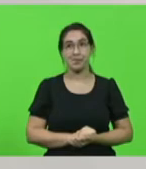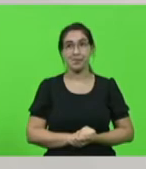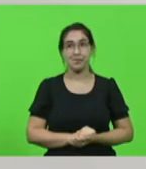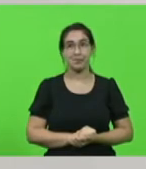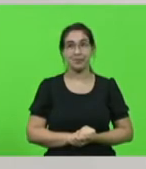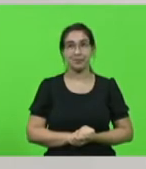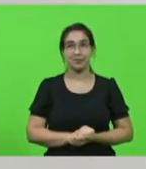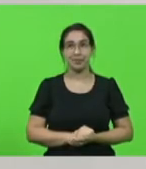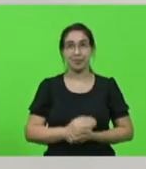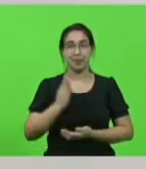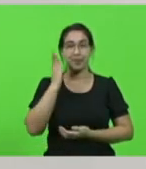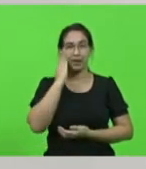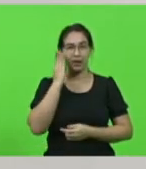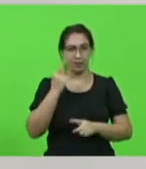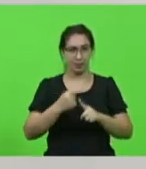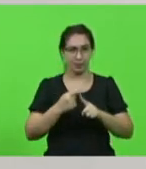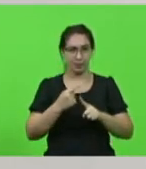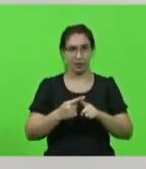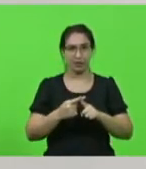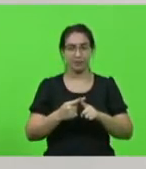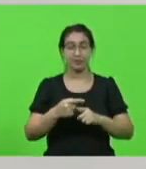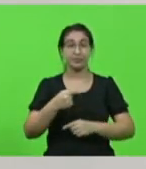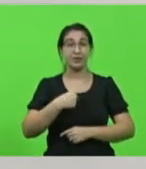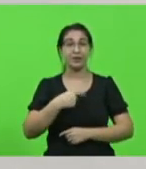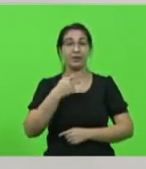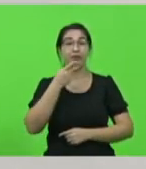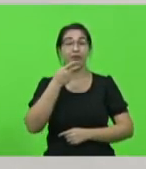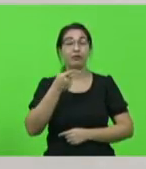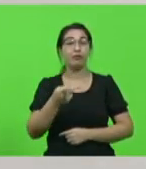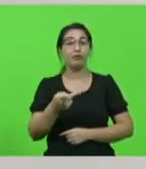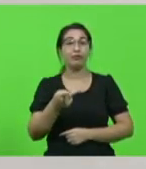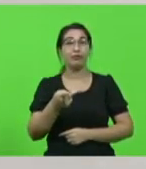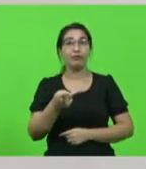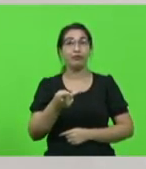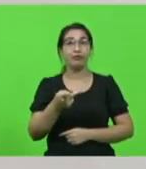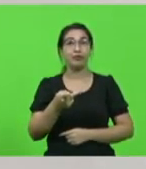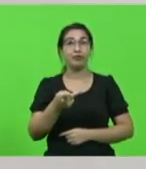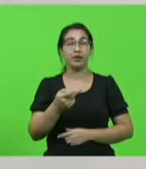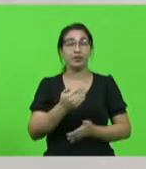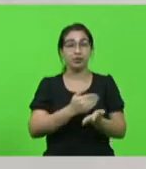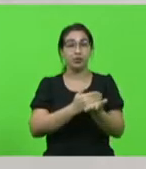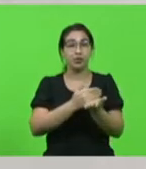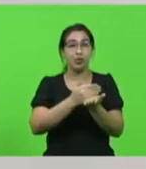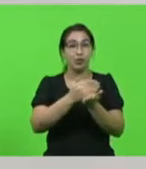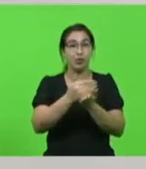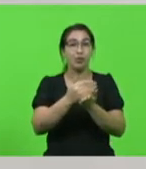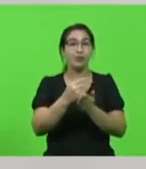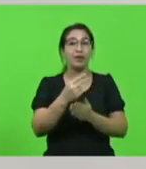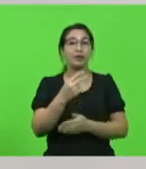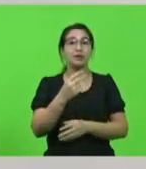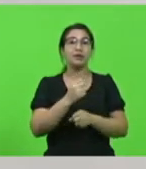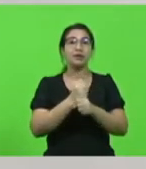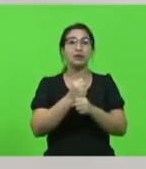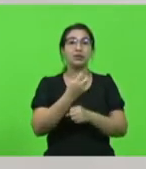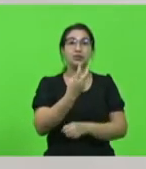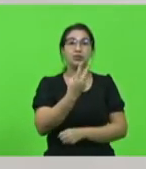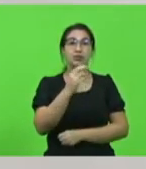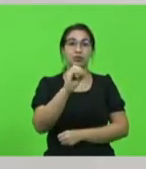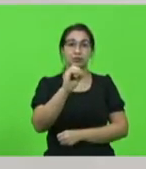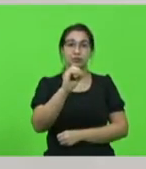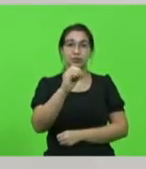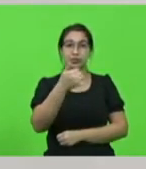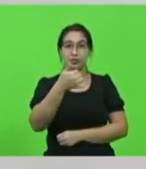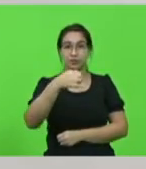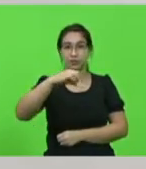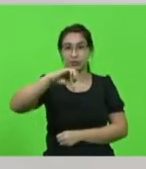Sabe por quê? Porque eu estou falando isso desde 2019.